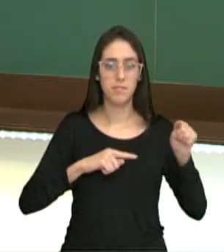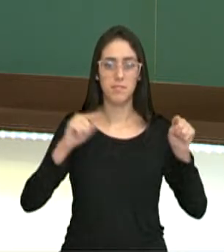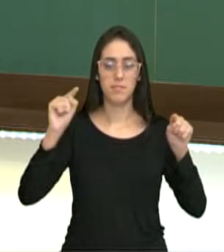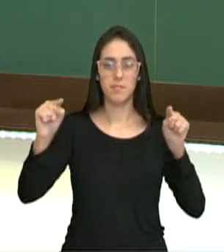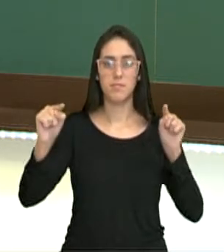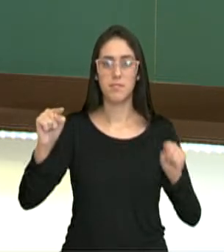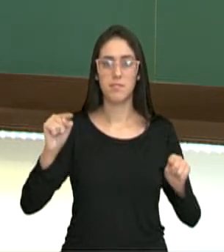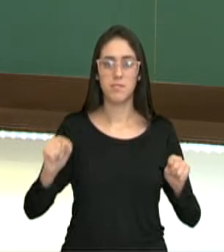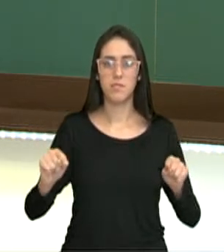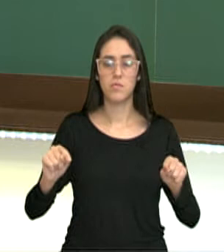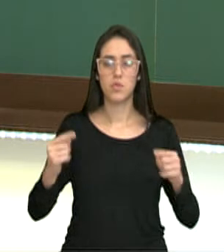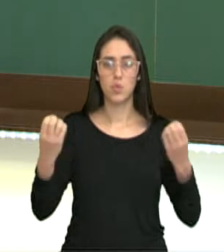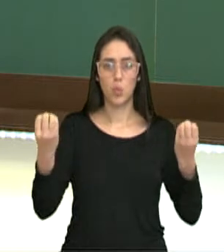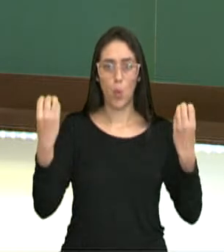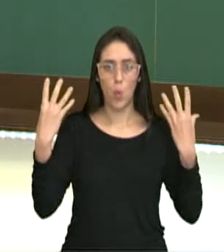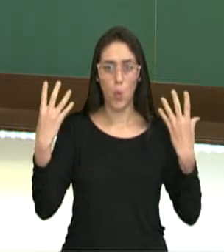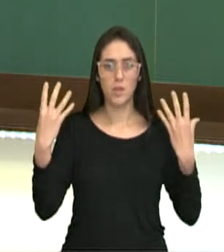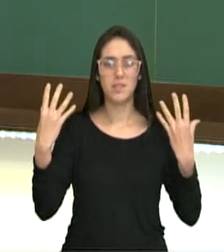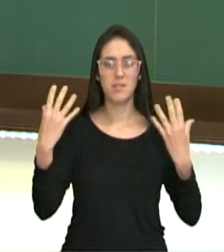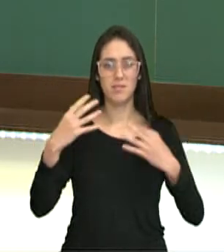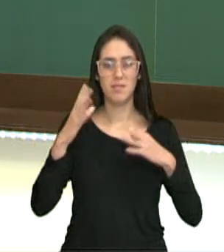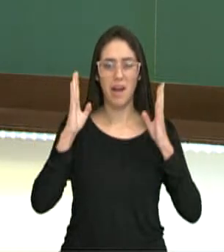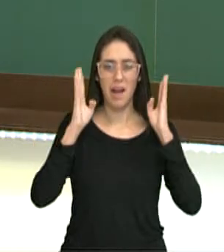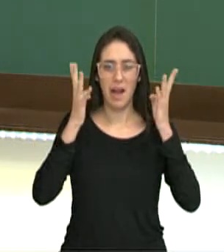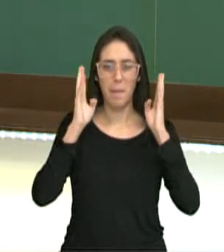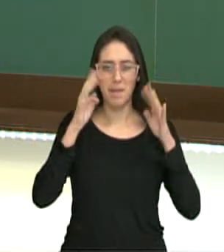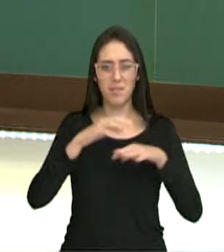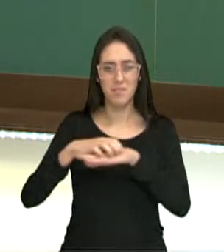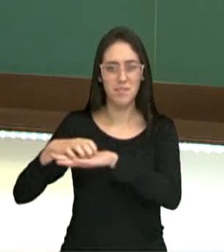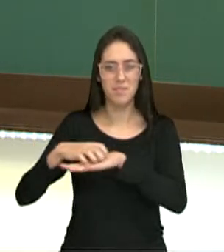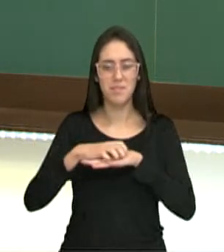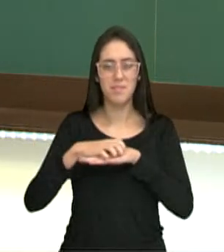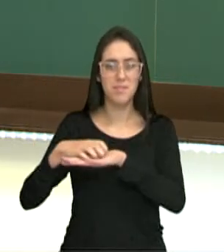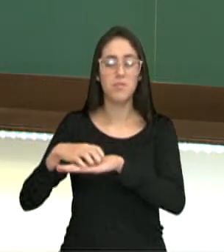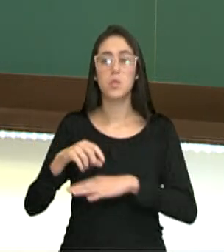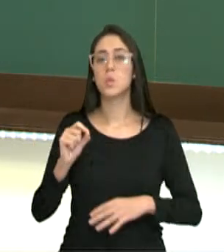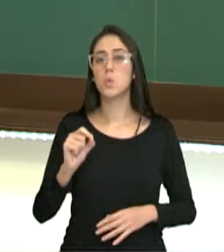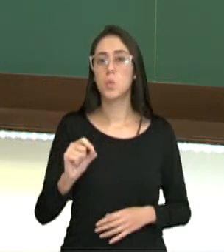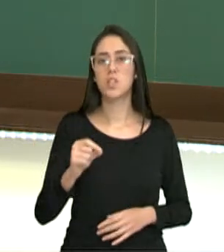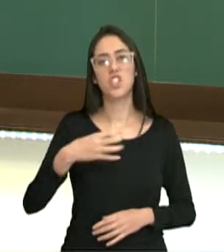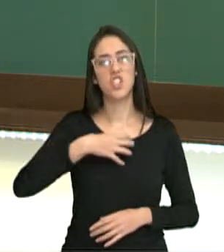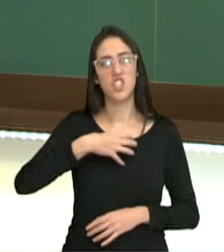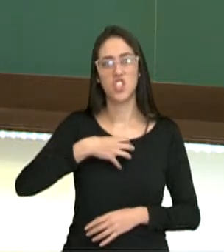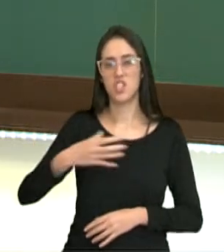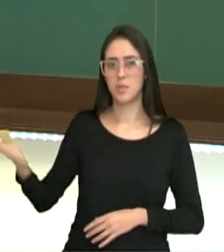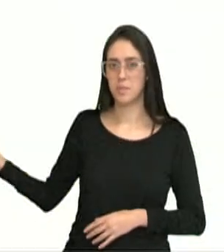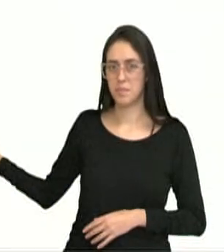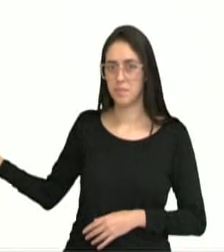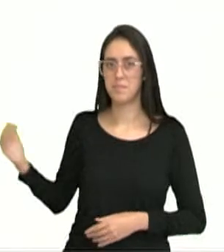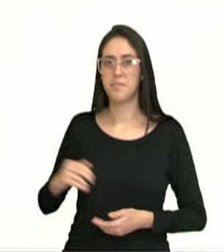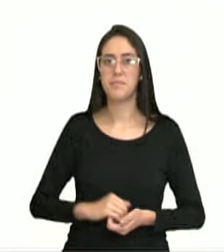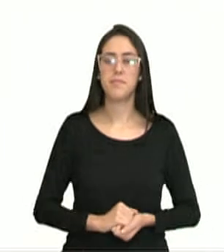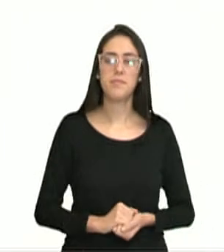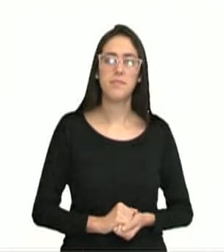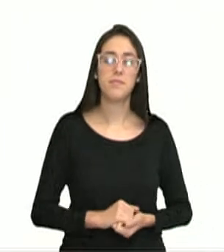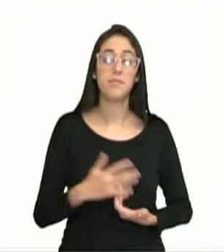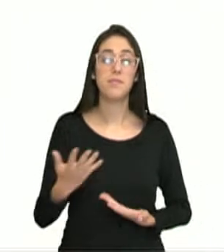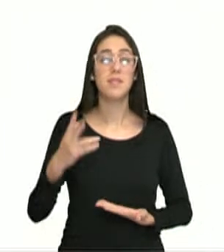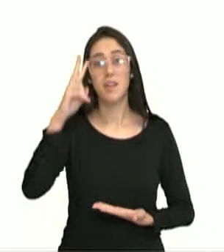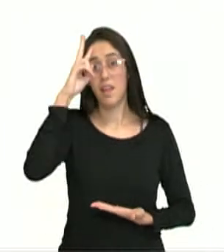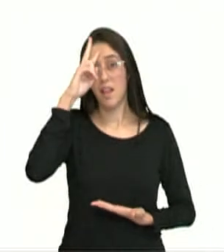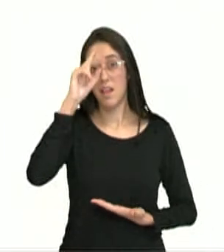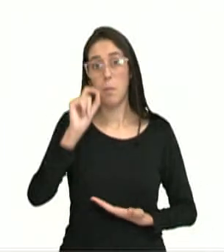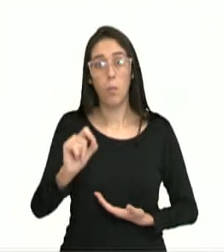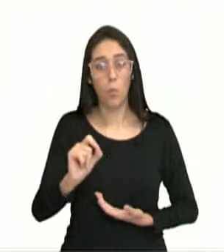do módulo traseiro deste caminhão de transportes ficou desse jeitão aqui, ó. Então, lembrando